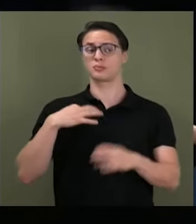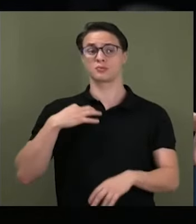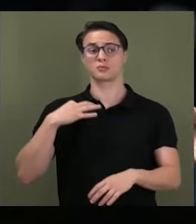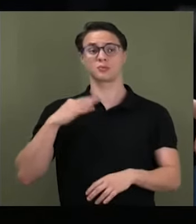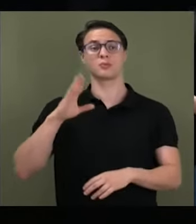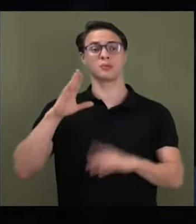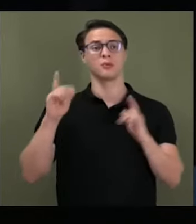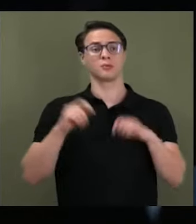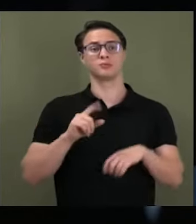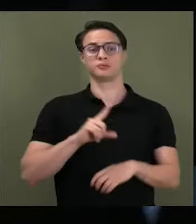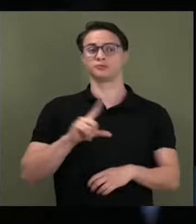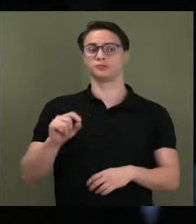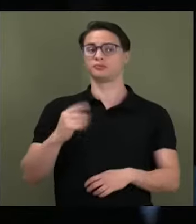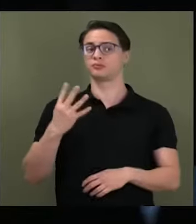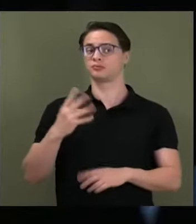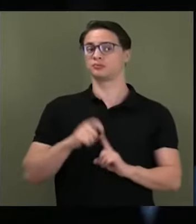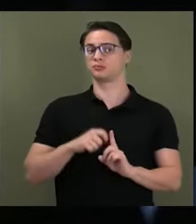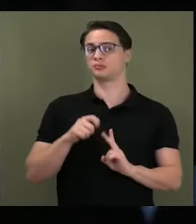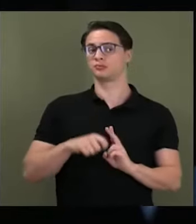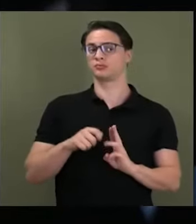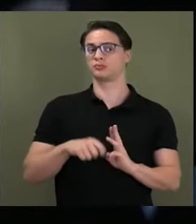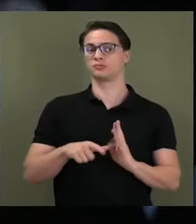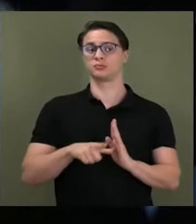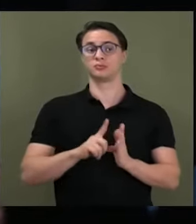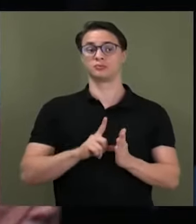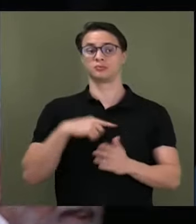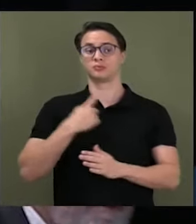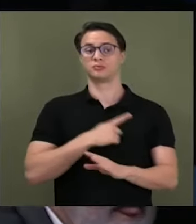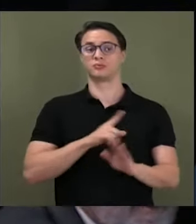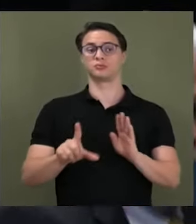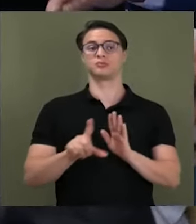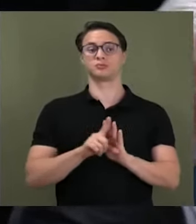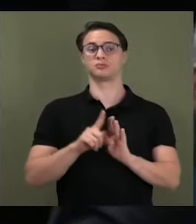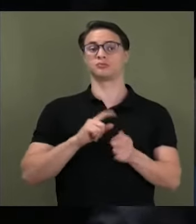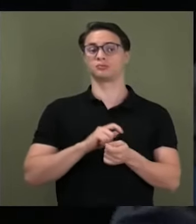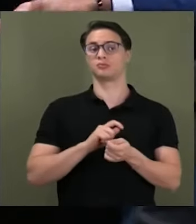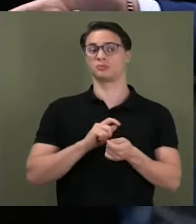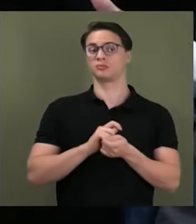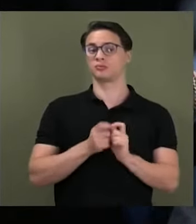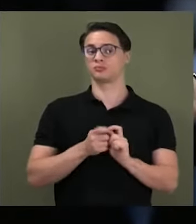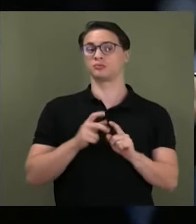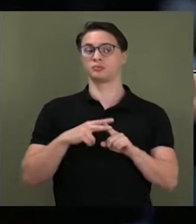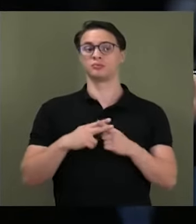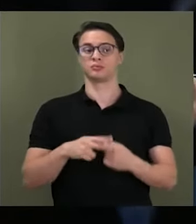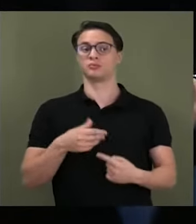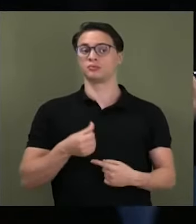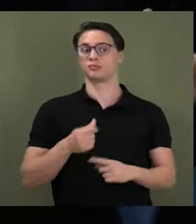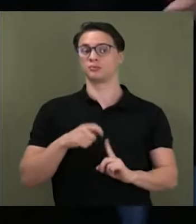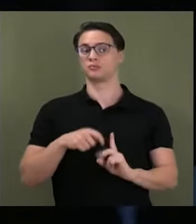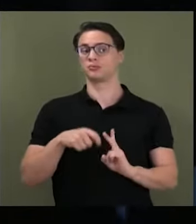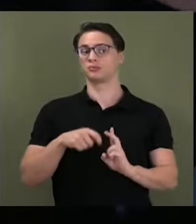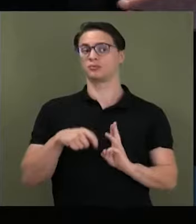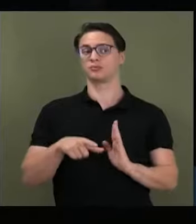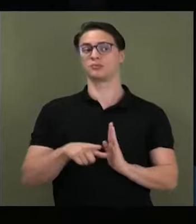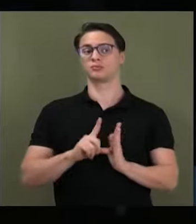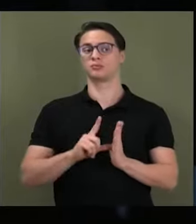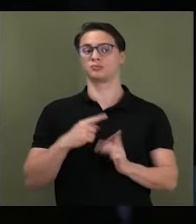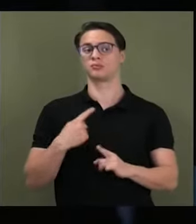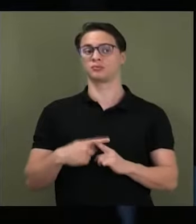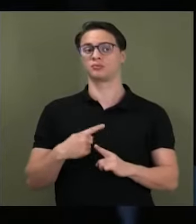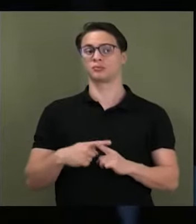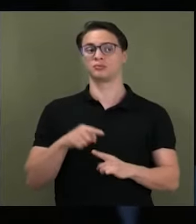sair com 4 meses antes. Aqui na lei nós estamos corrigindo e dizendo que todos têm que ser com 6 meses antes. Por quê? Porque